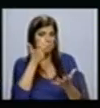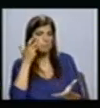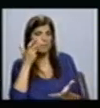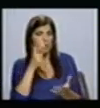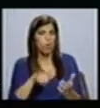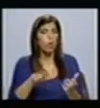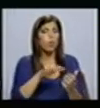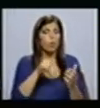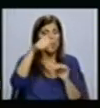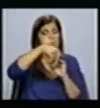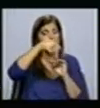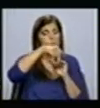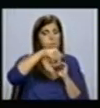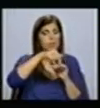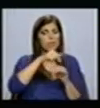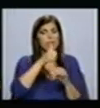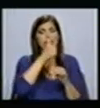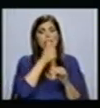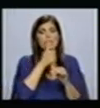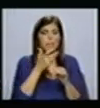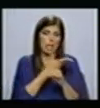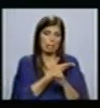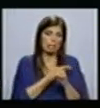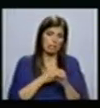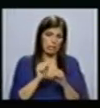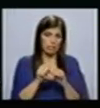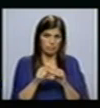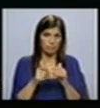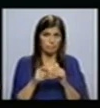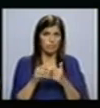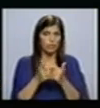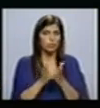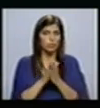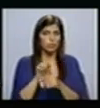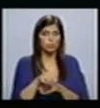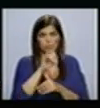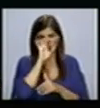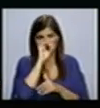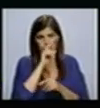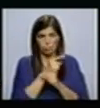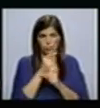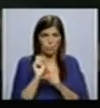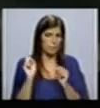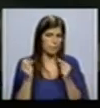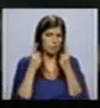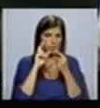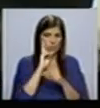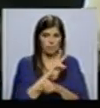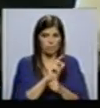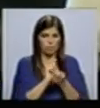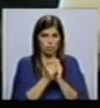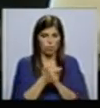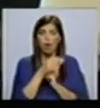estavam por baixo desta superfície mais antiga. E, portanto, tudo isto é extraordinário porque é a primeira vez que vemos um asteroide a mudar de